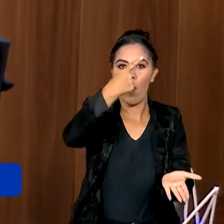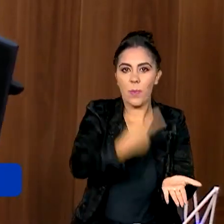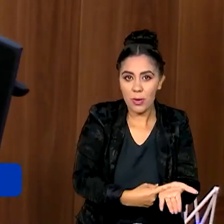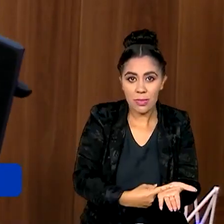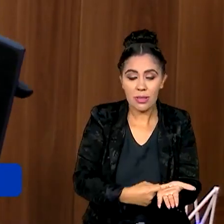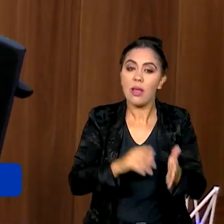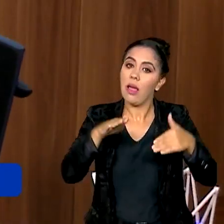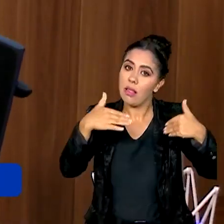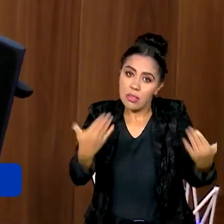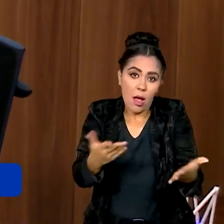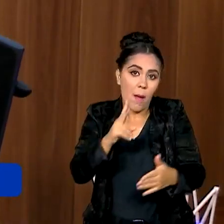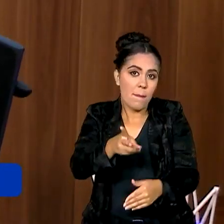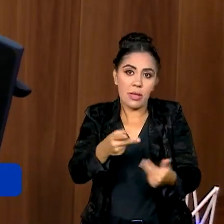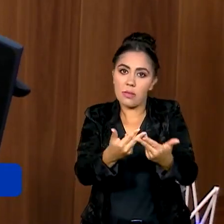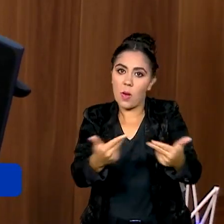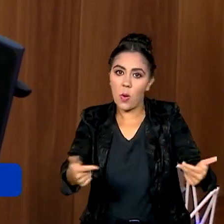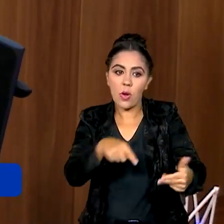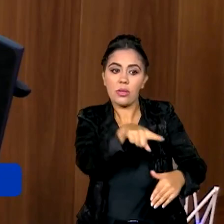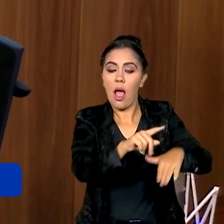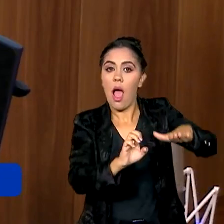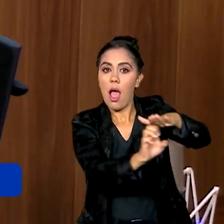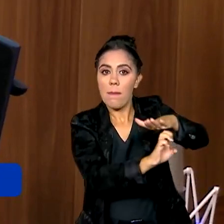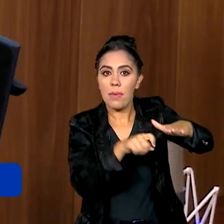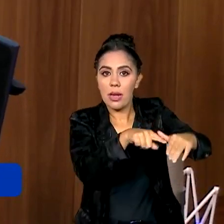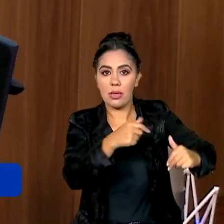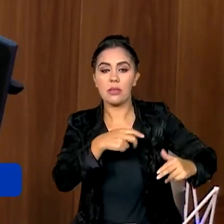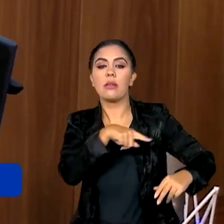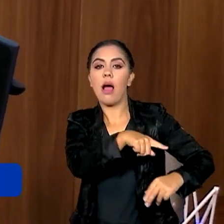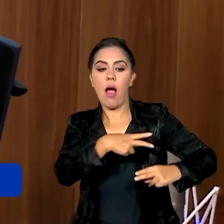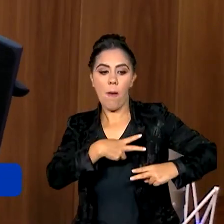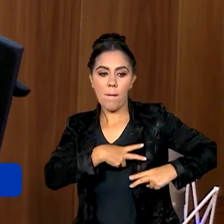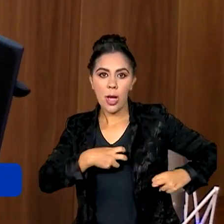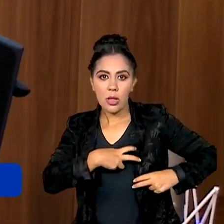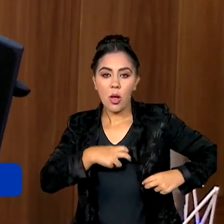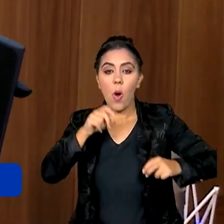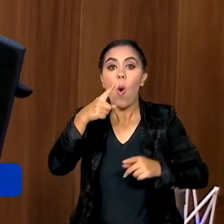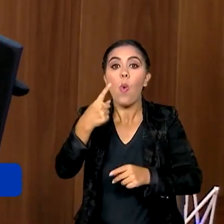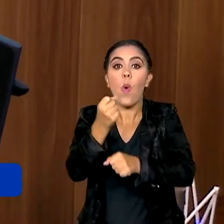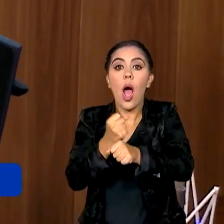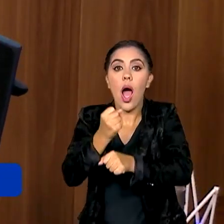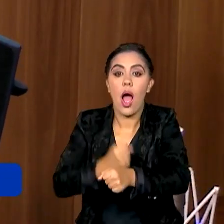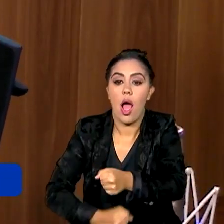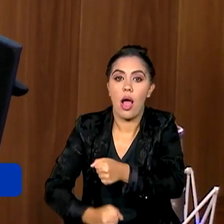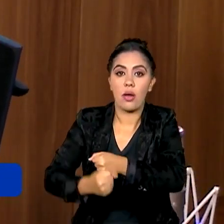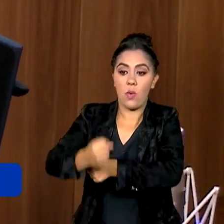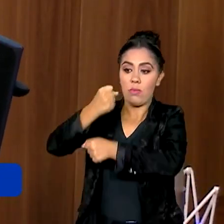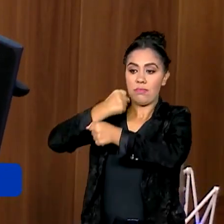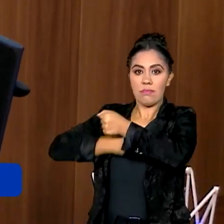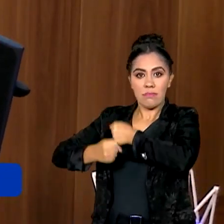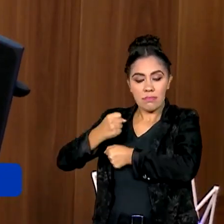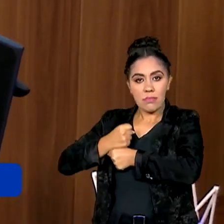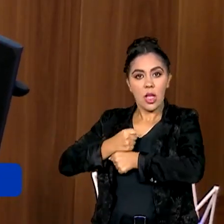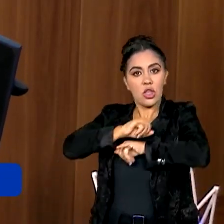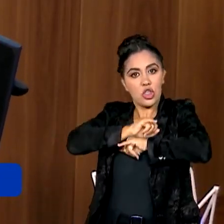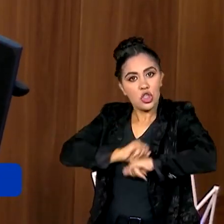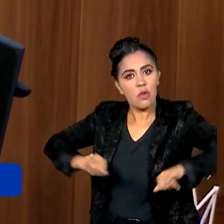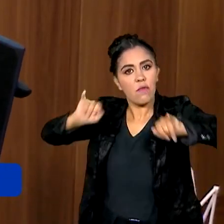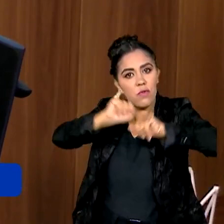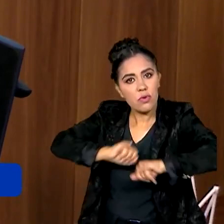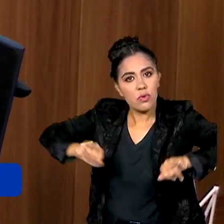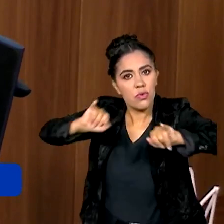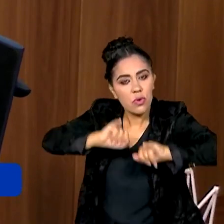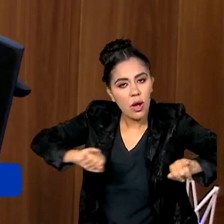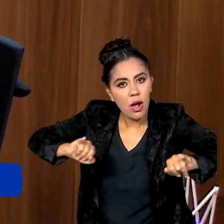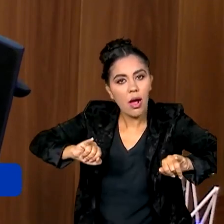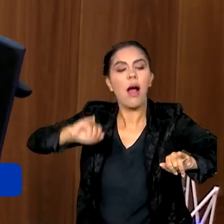a Petrobras anunciou um ano antes qual era o critério e cumpriu aquilo que tinha divulgado. Aí